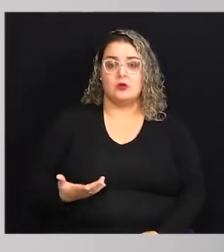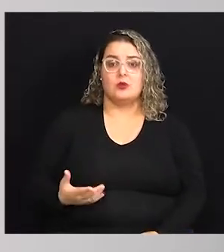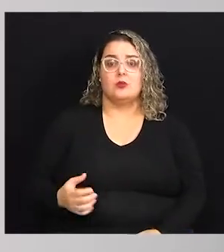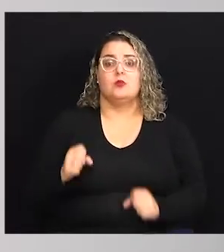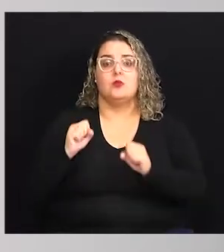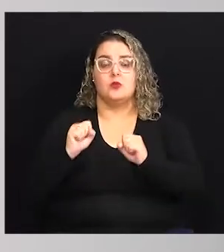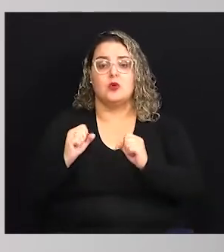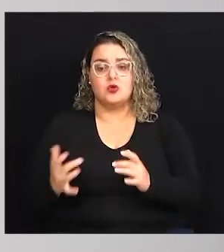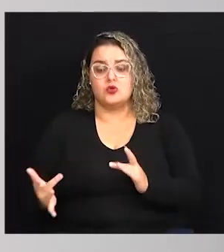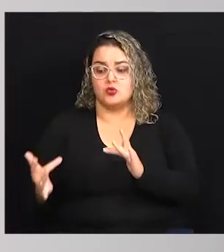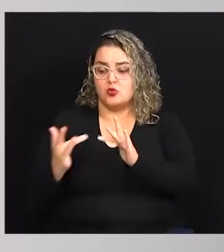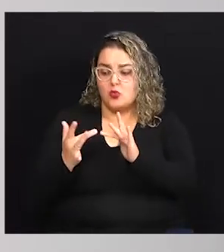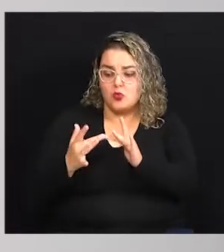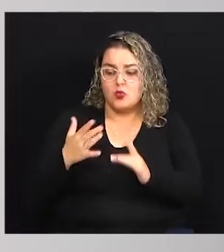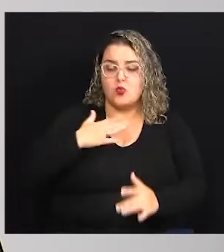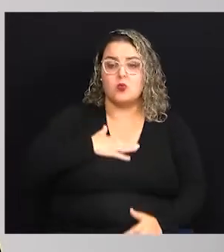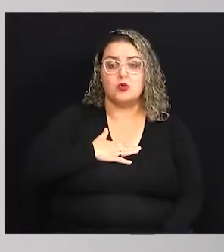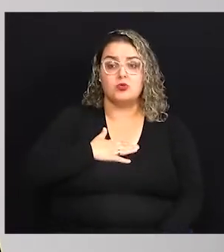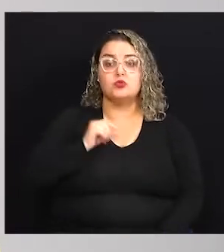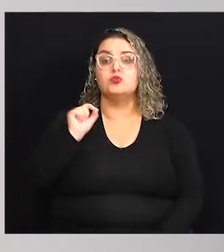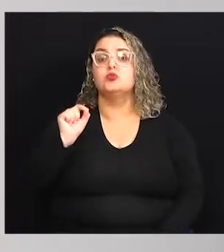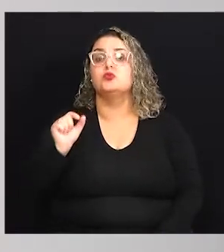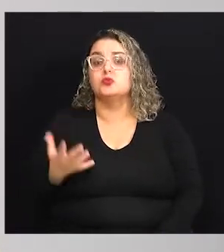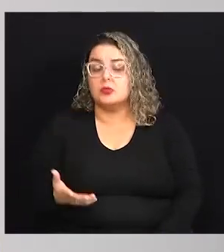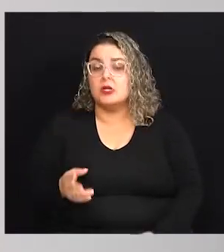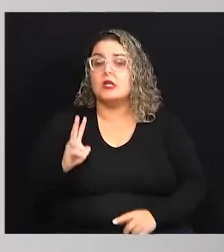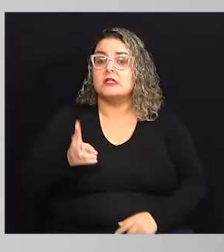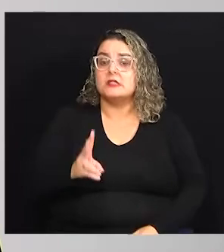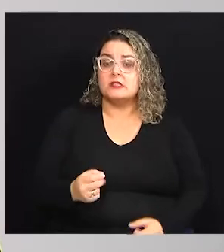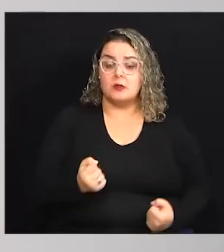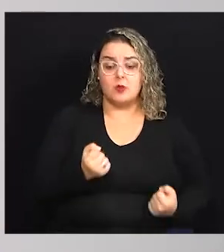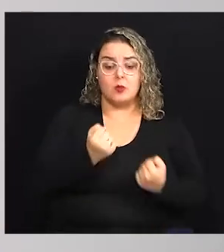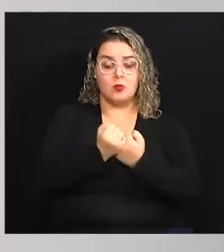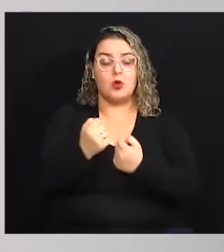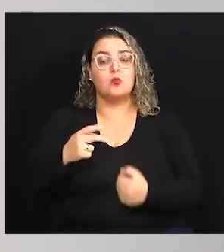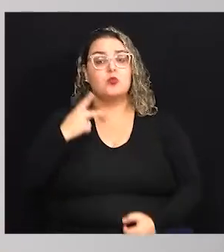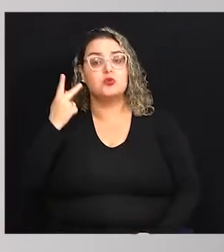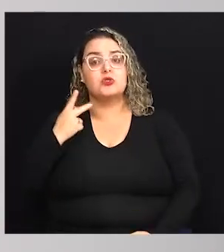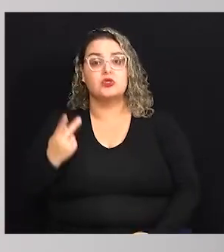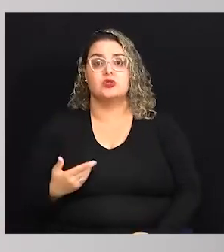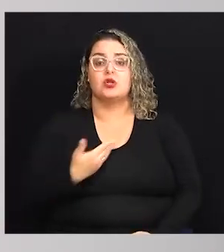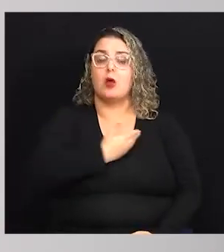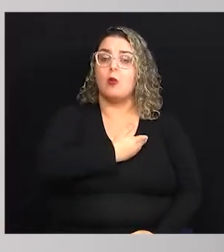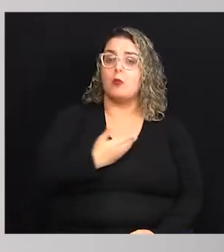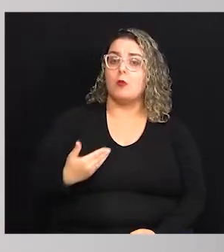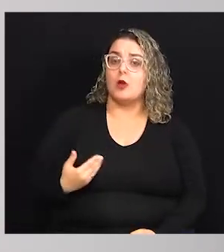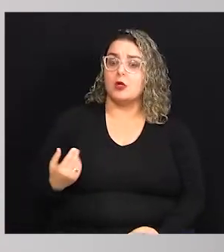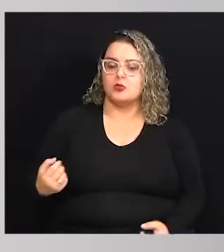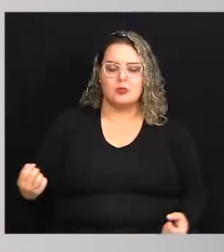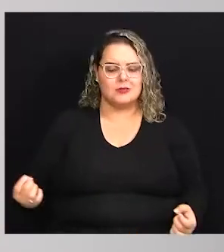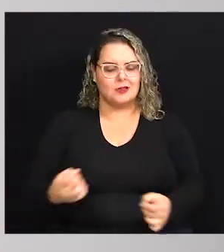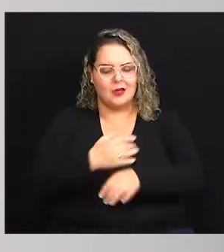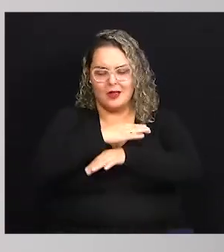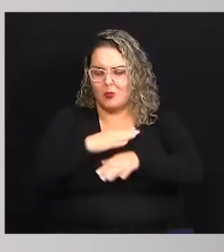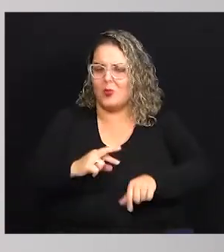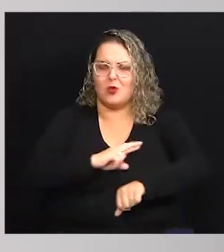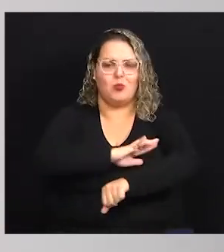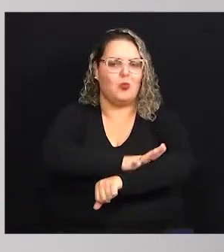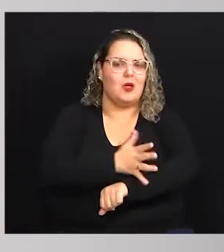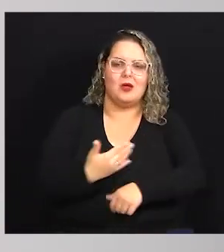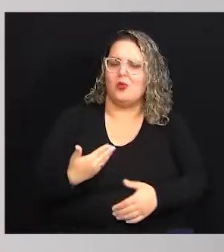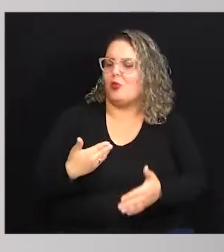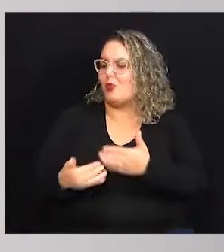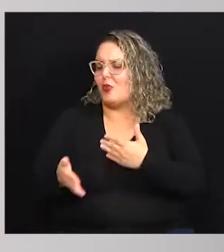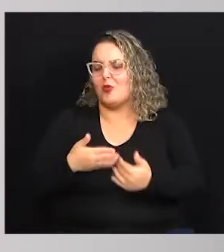podem contar comigo no sentido de sempre apoiar políticas públicas para que a gente combata, seja